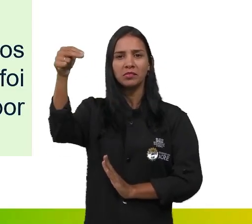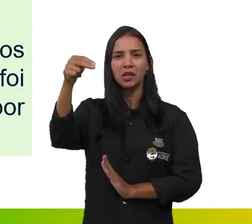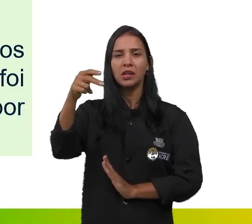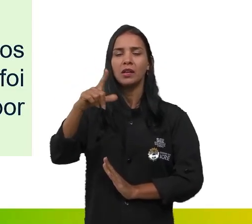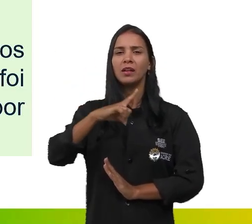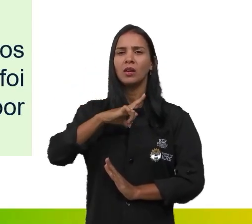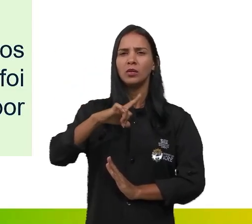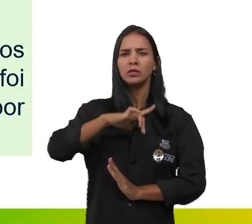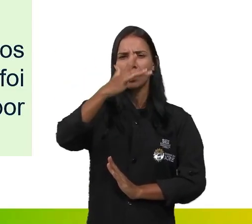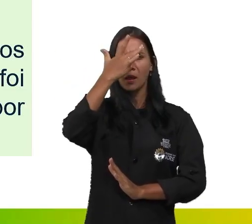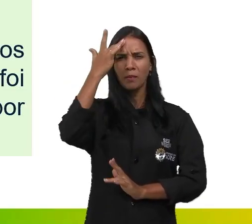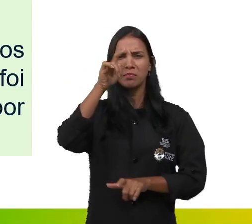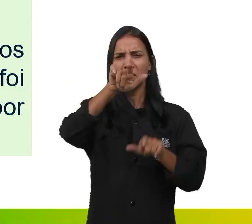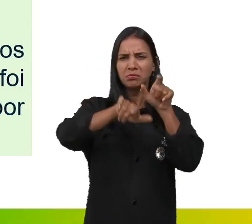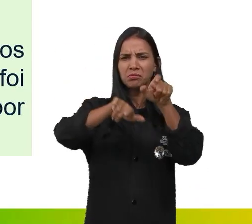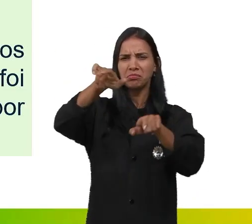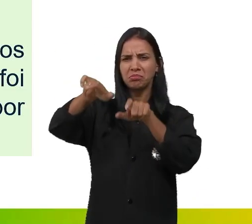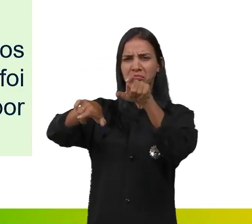Brasil.